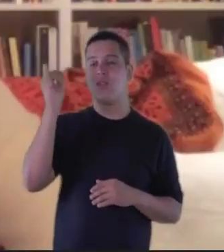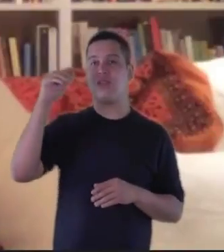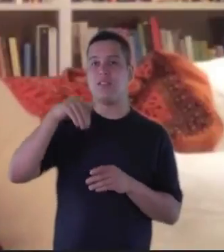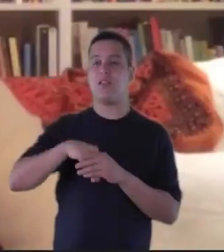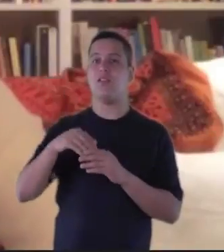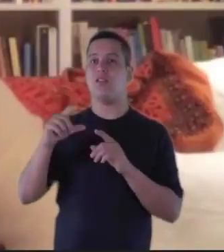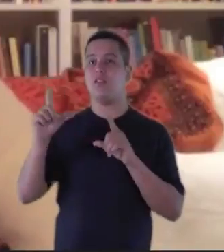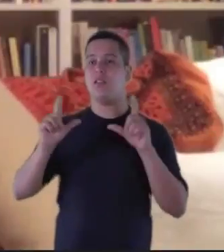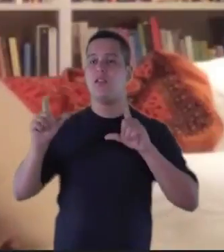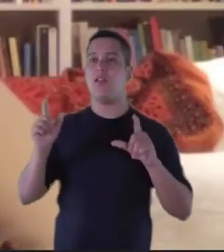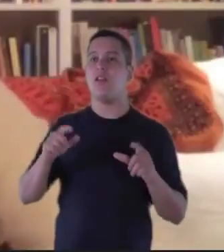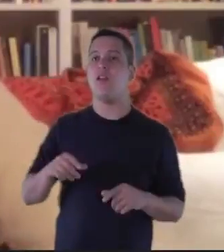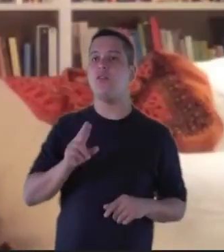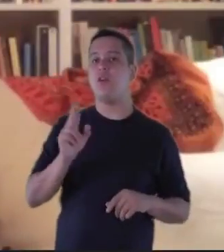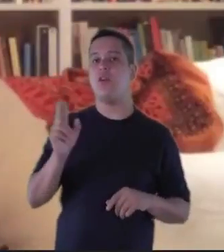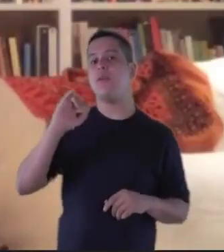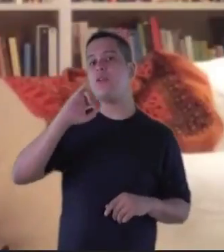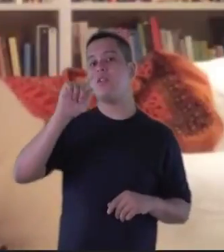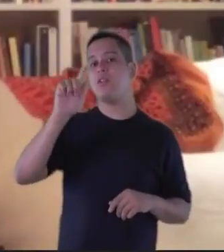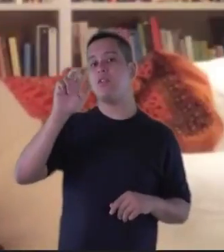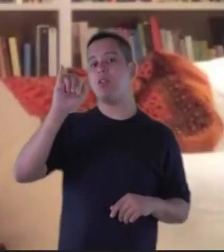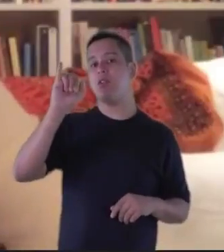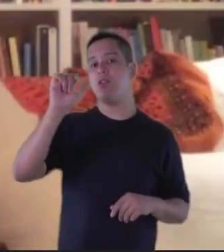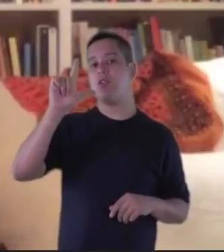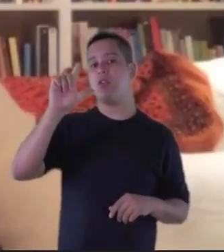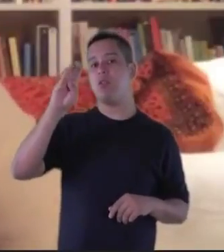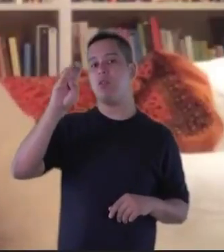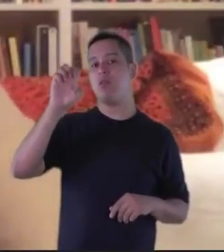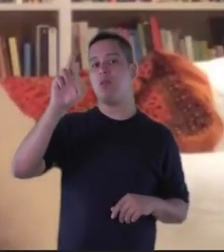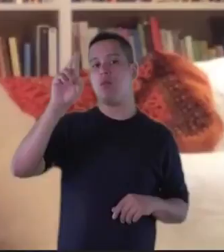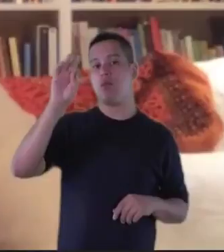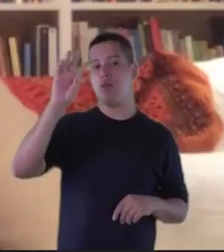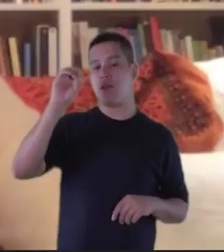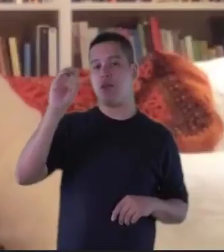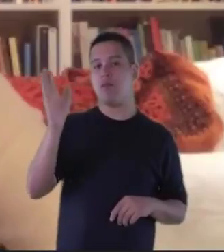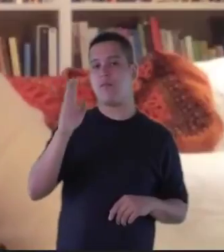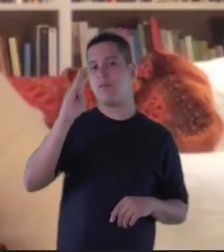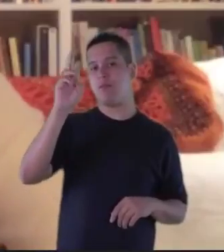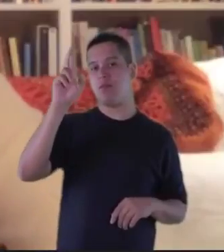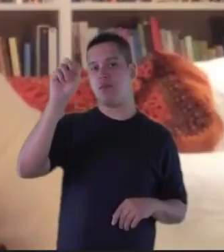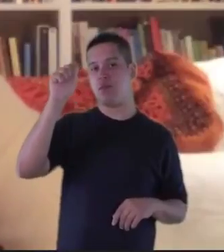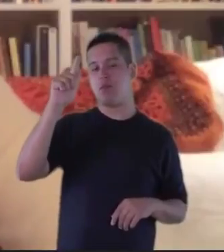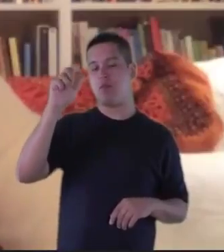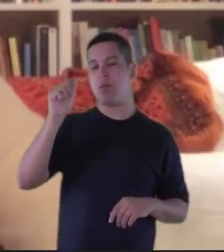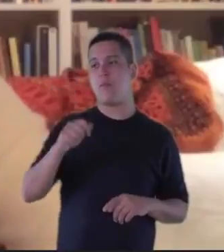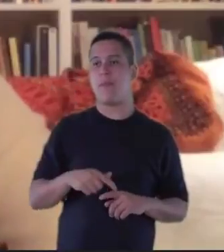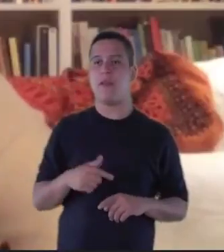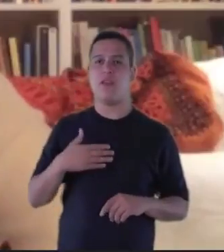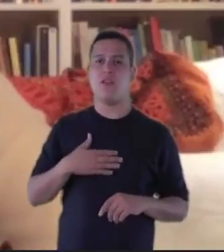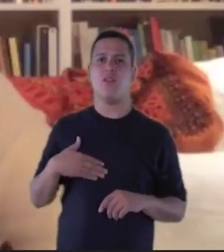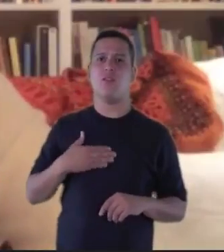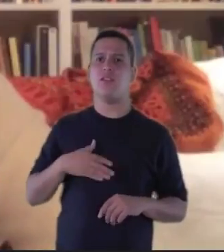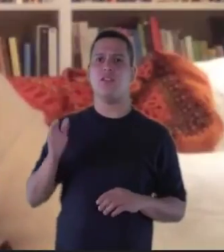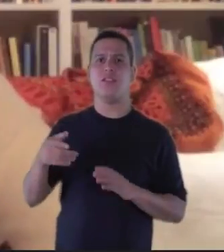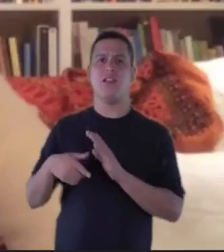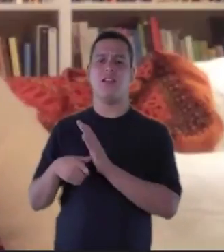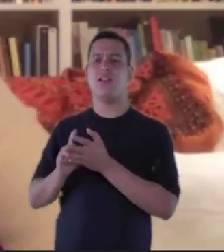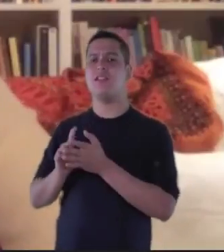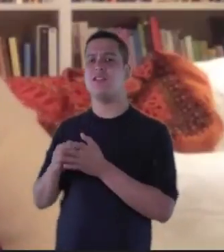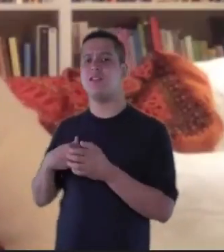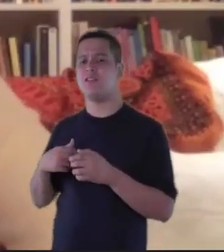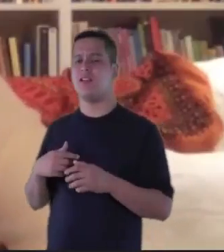eu já gostava muito do texto dele, mesmo antes de ter interpretado alguma personagem